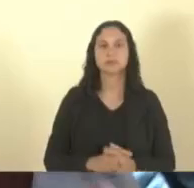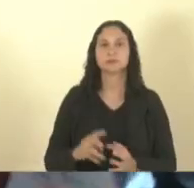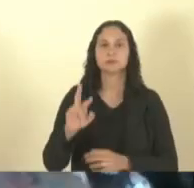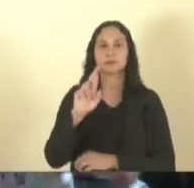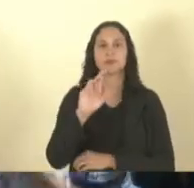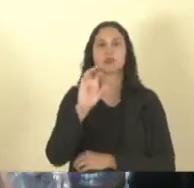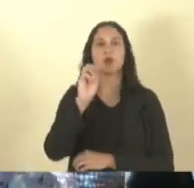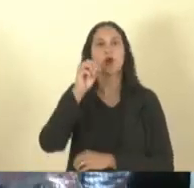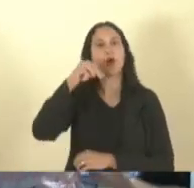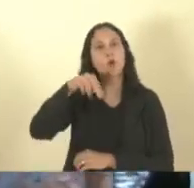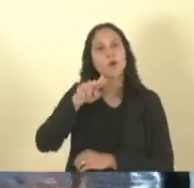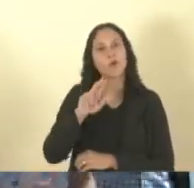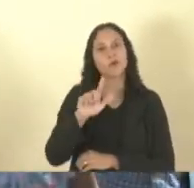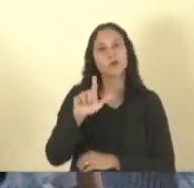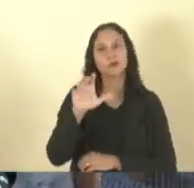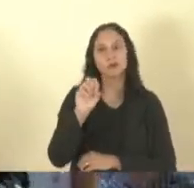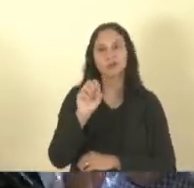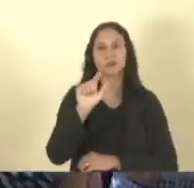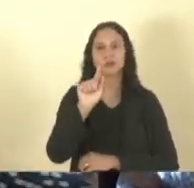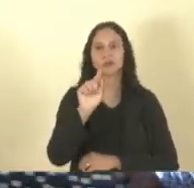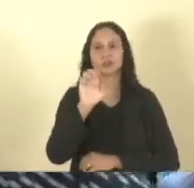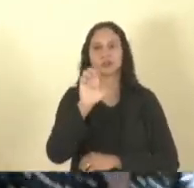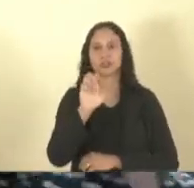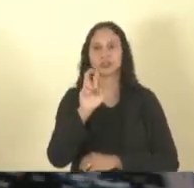De Alcântara Geraldi.